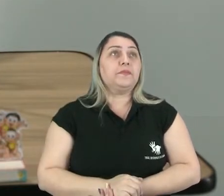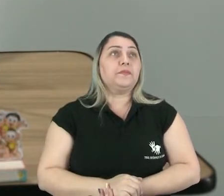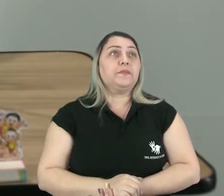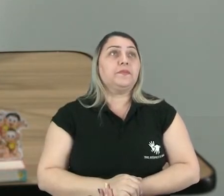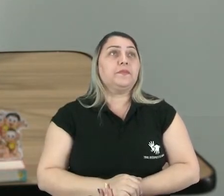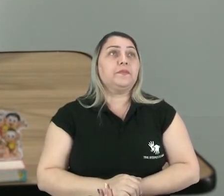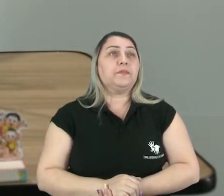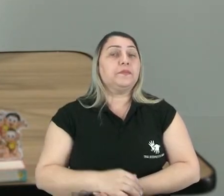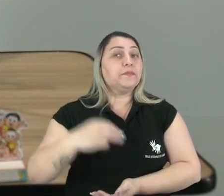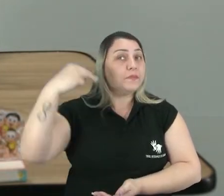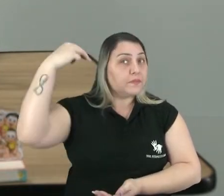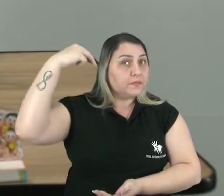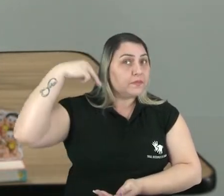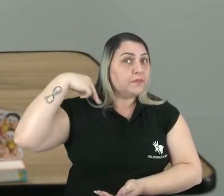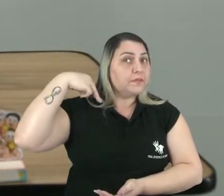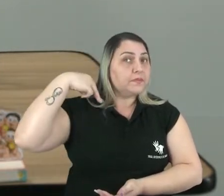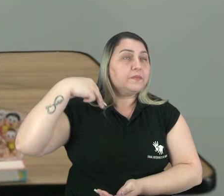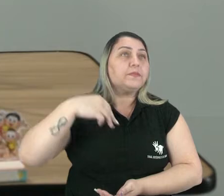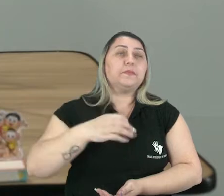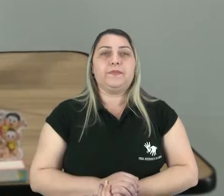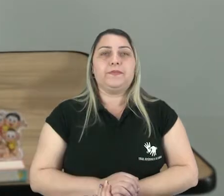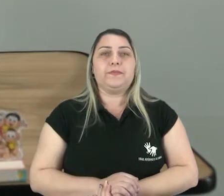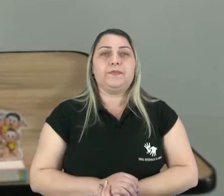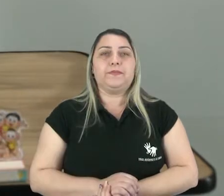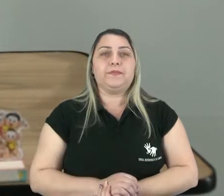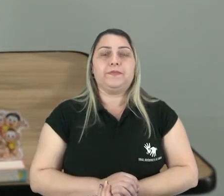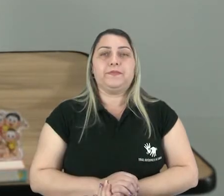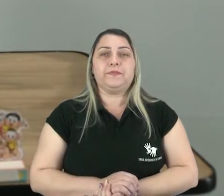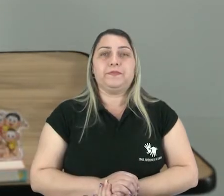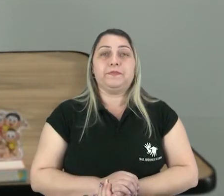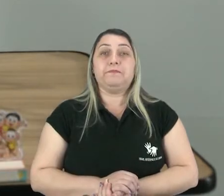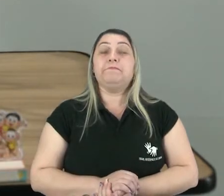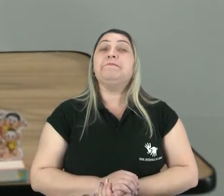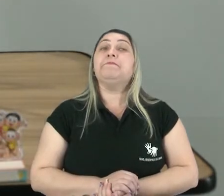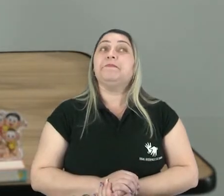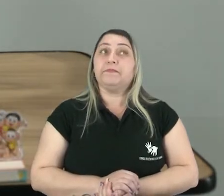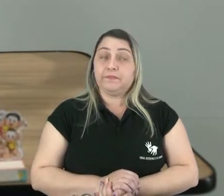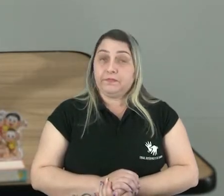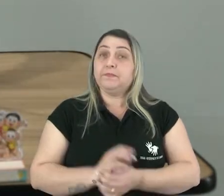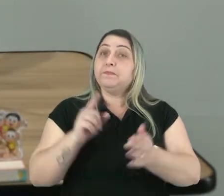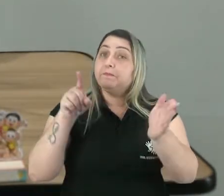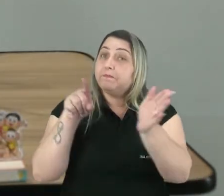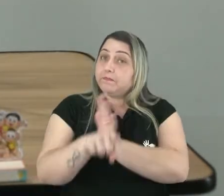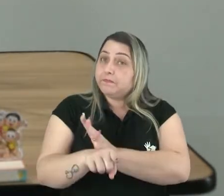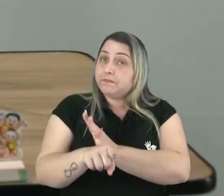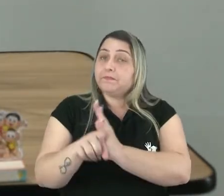quadrinho, Magali. Muito bem. Vamos para mais um questionamento.